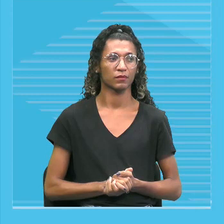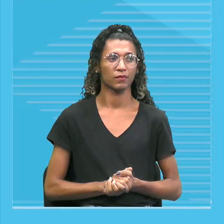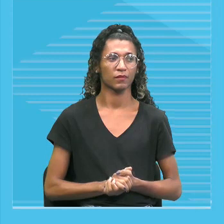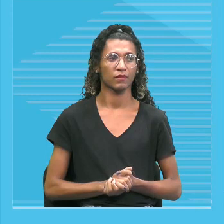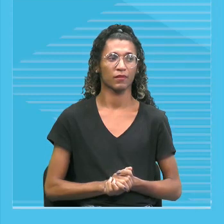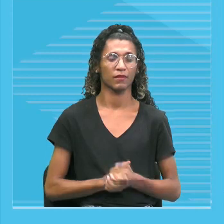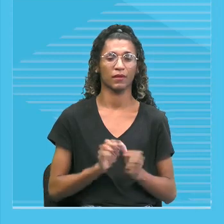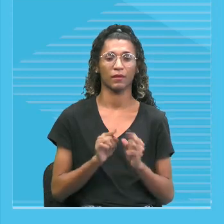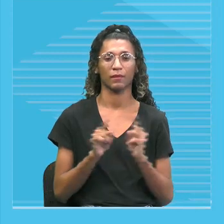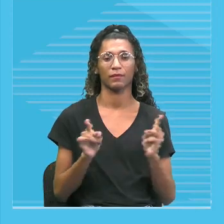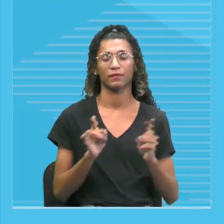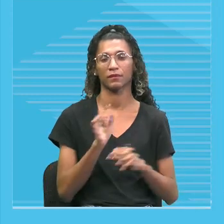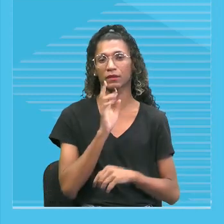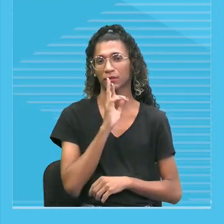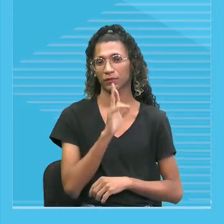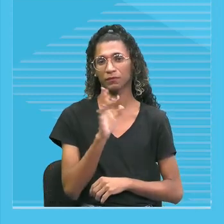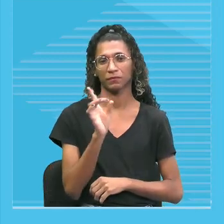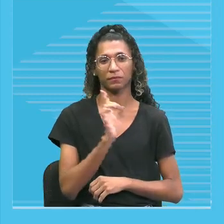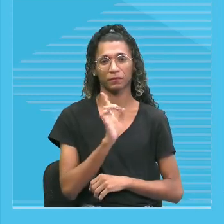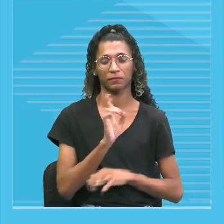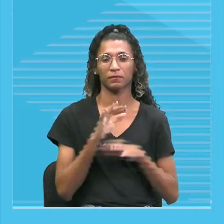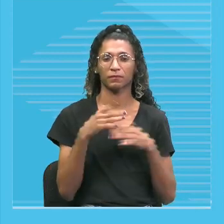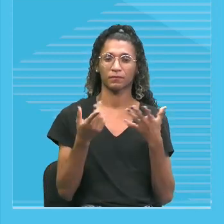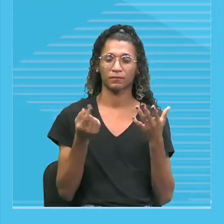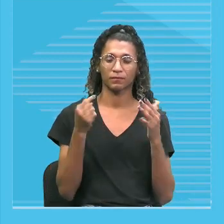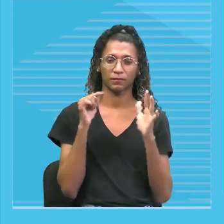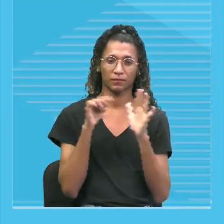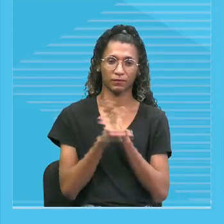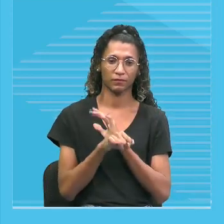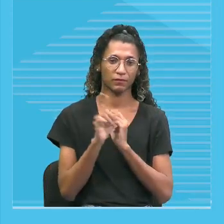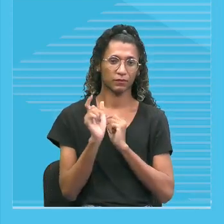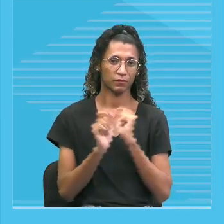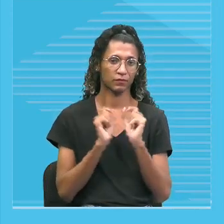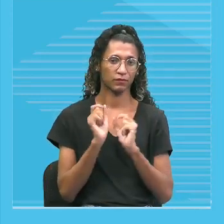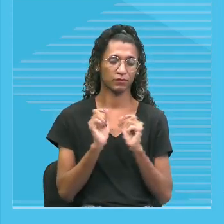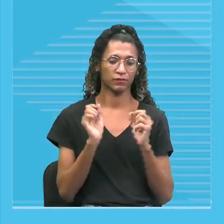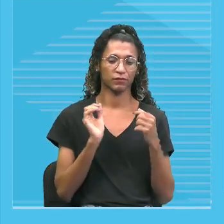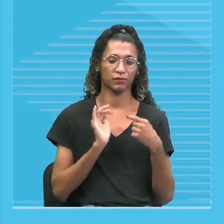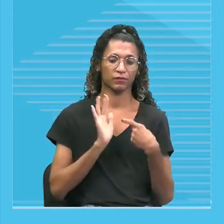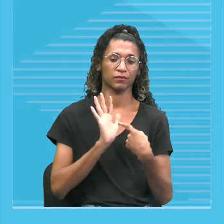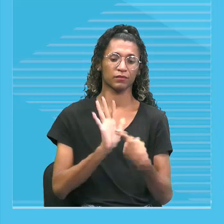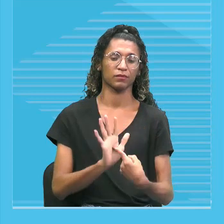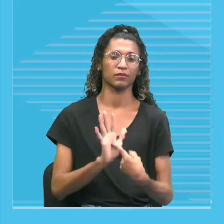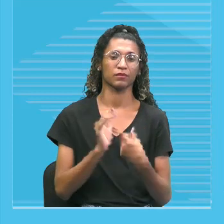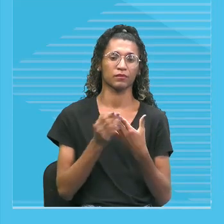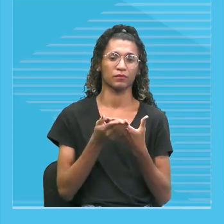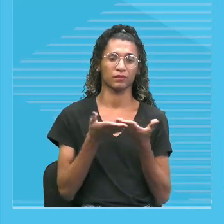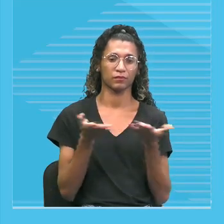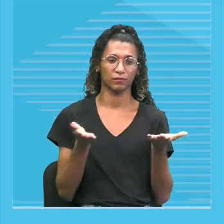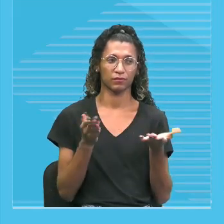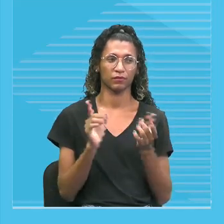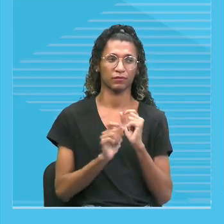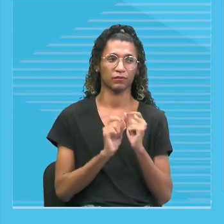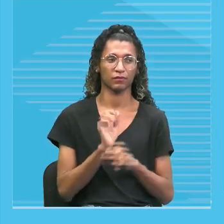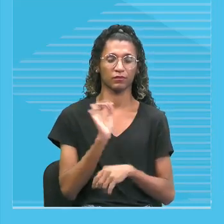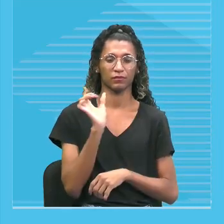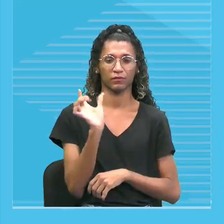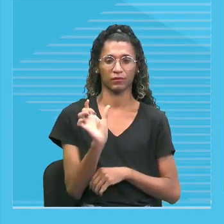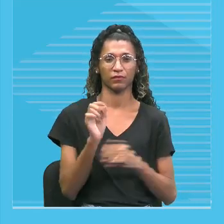mas não é a resposta essa questão era para eu apresentar para vocês essa falsa